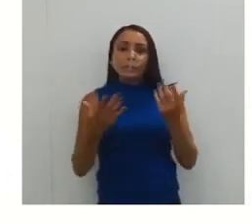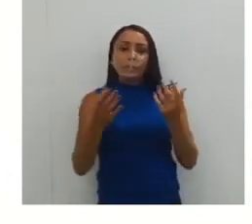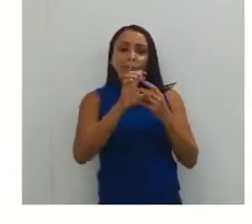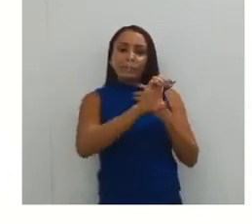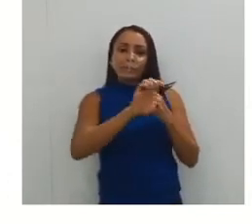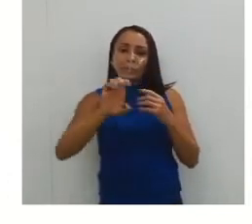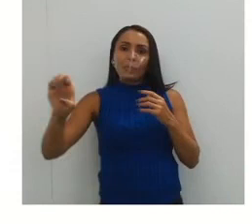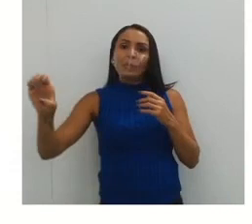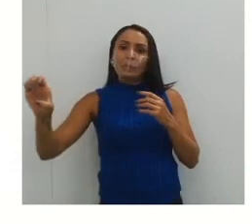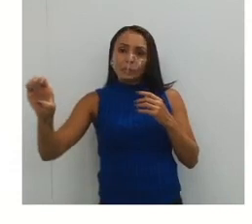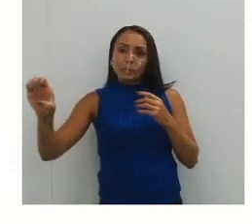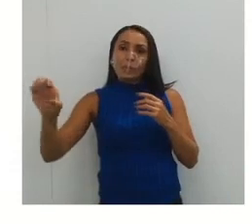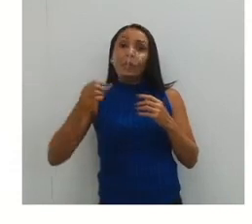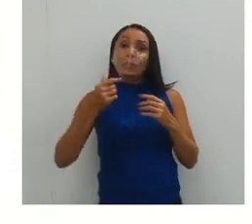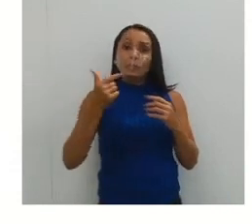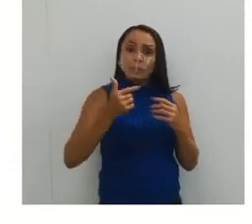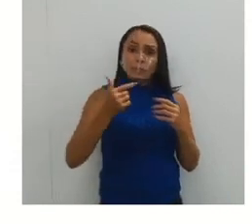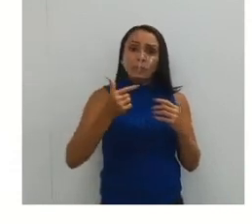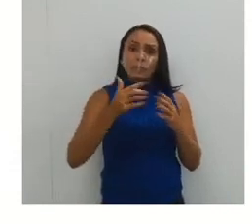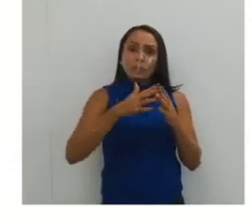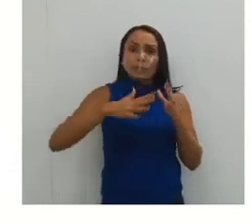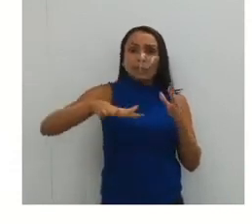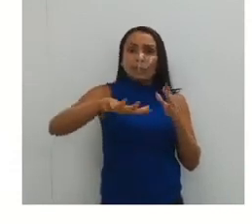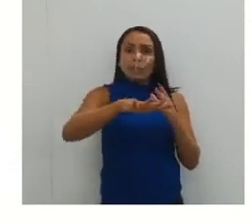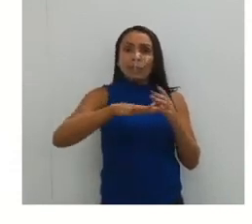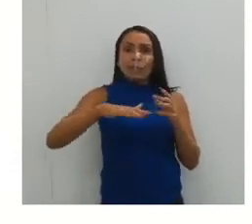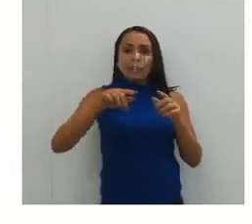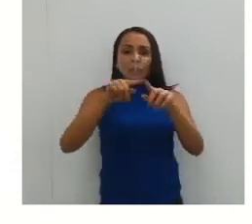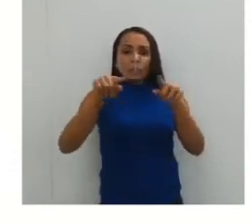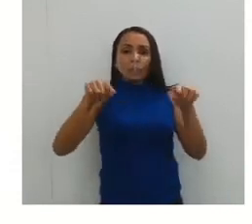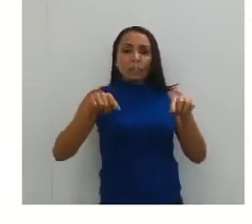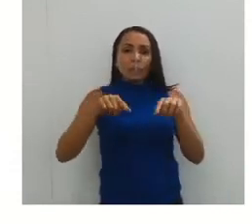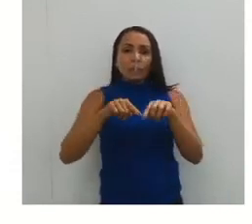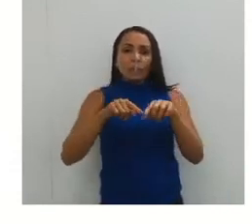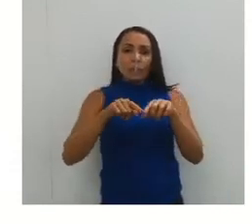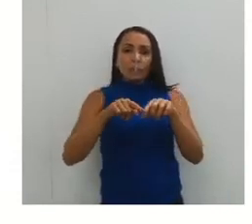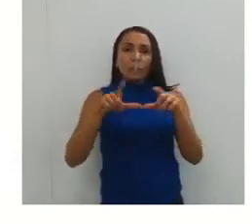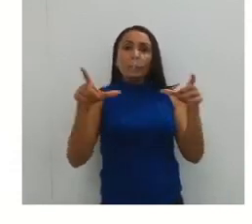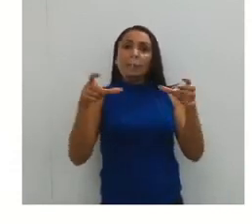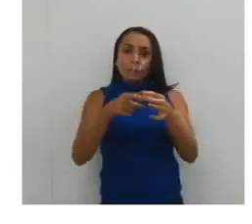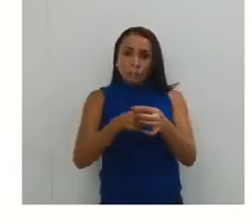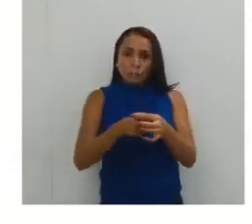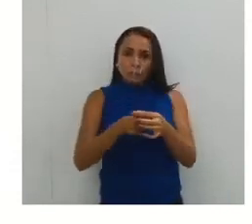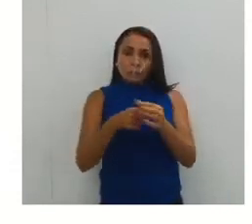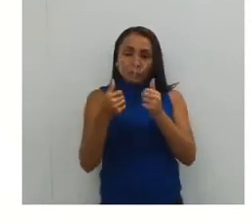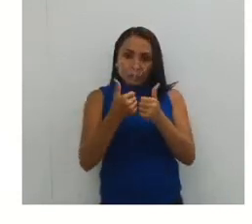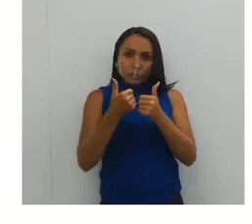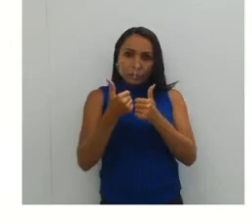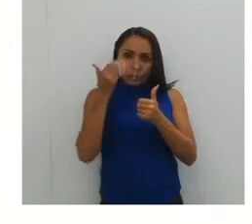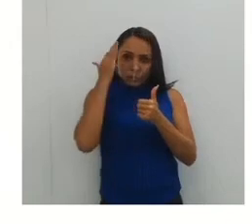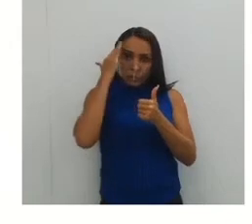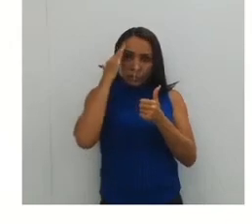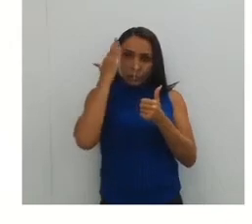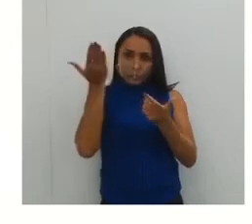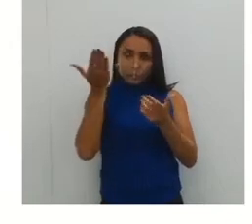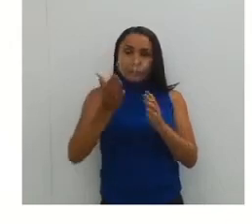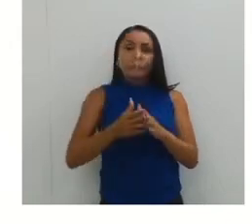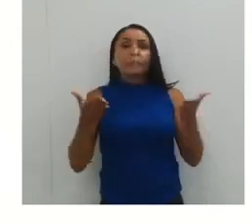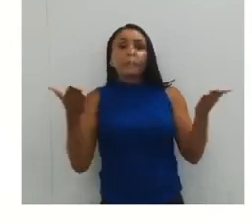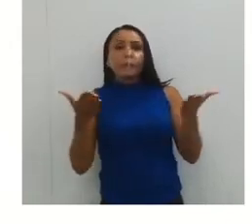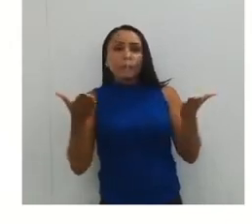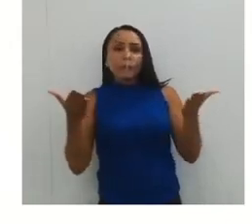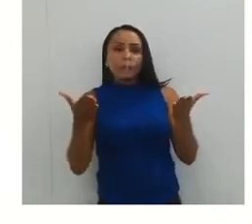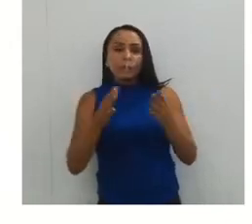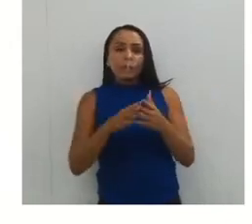assim, do segundo grau é a área do quadrado pequeno. Beleza? Sacou? Então, ó, vamos encontrar agora a área do quadrado